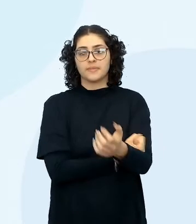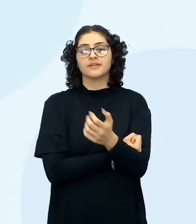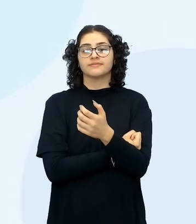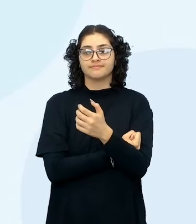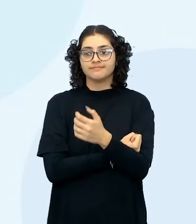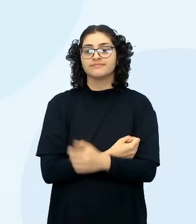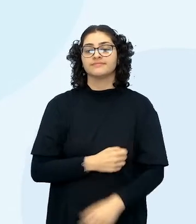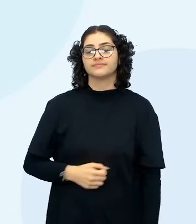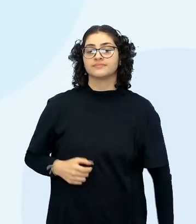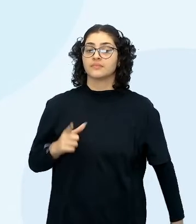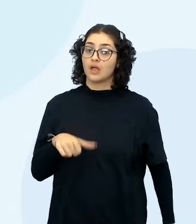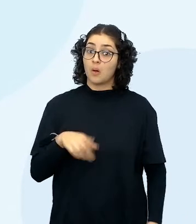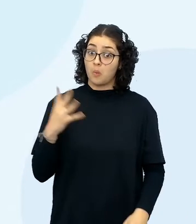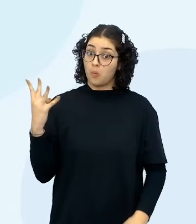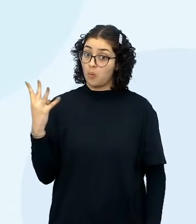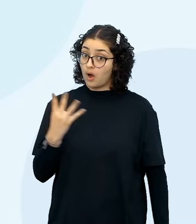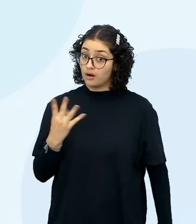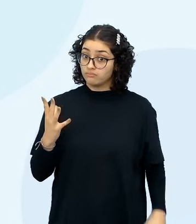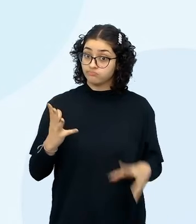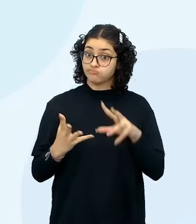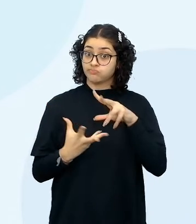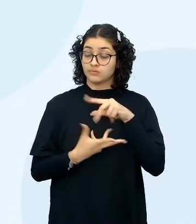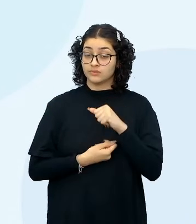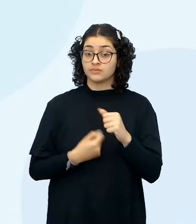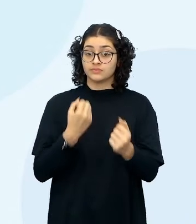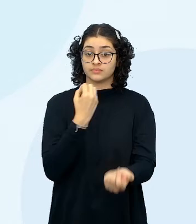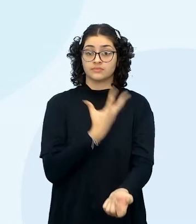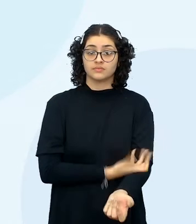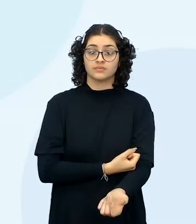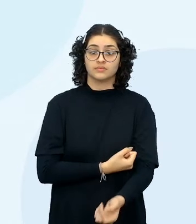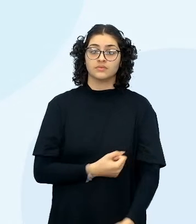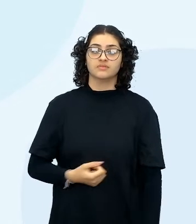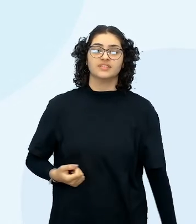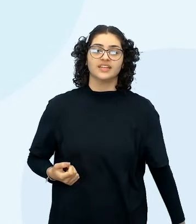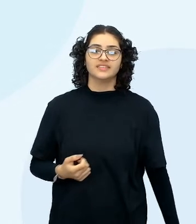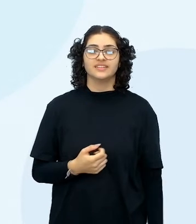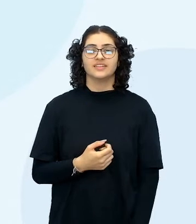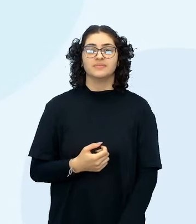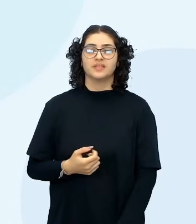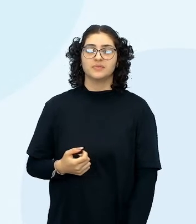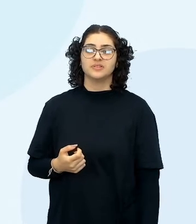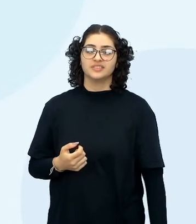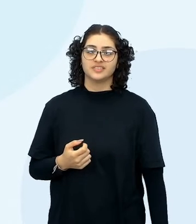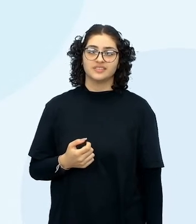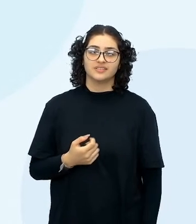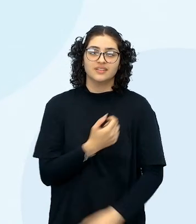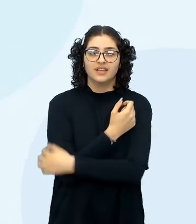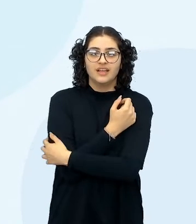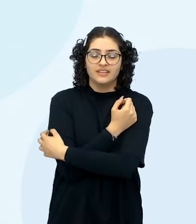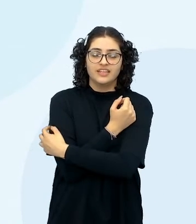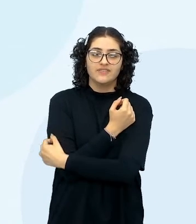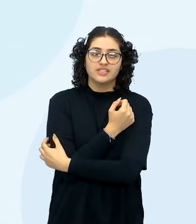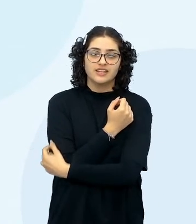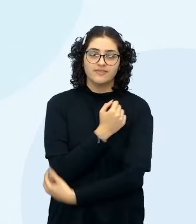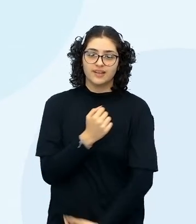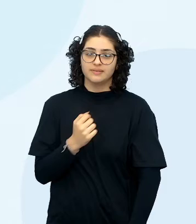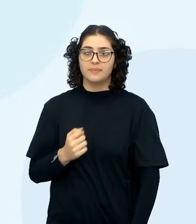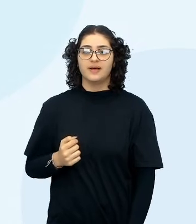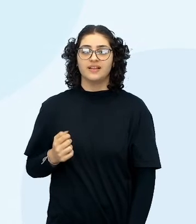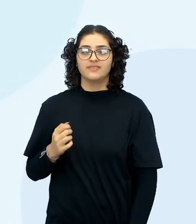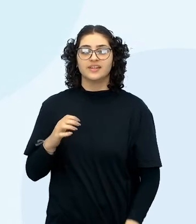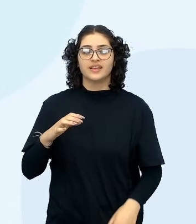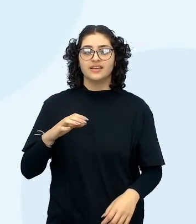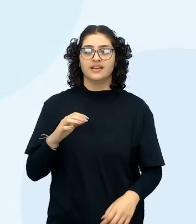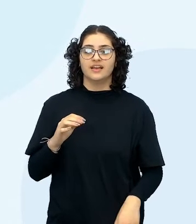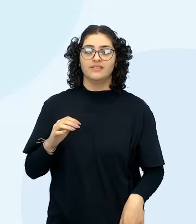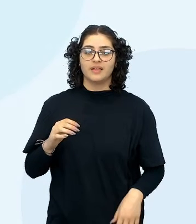seja, né, 4ª maior população de pacientes com esse problema, né, com essa doença rara. Então, aqui no país,